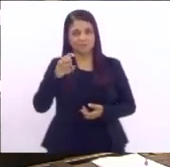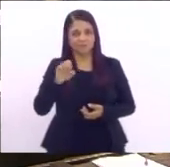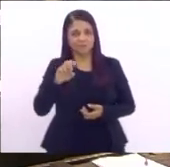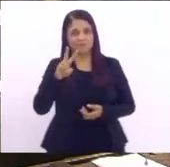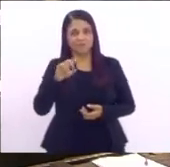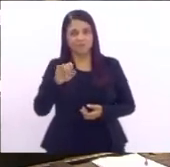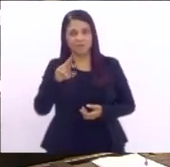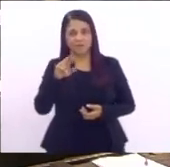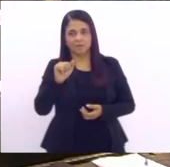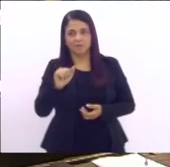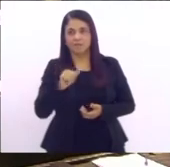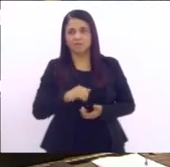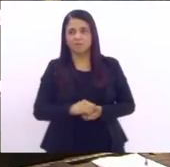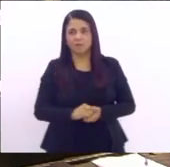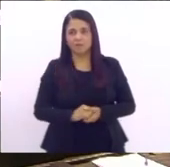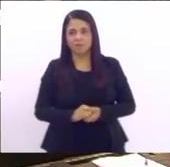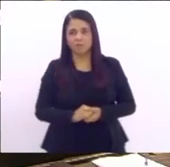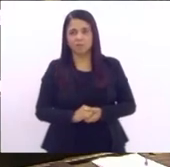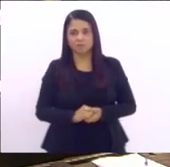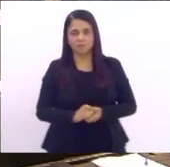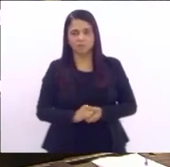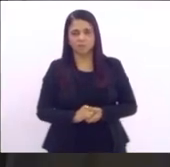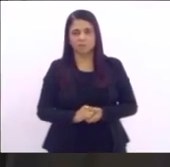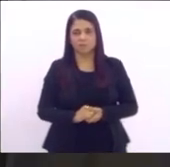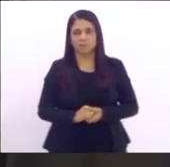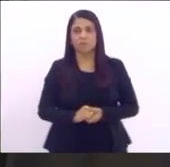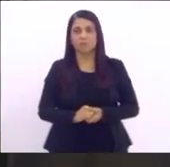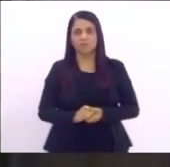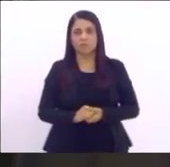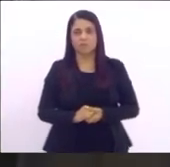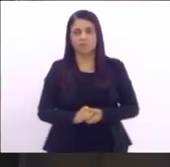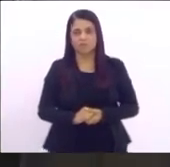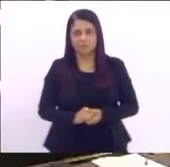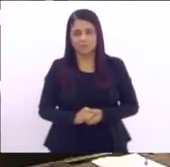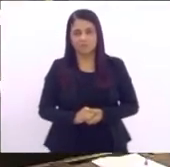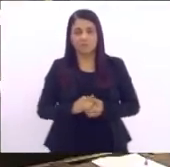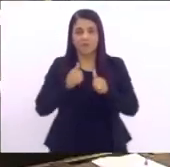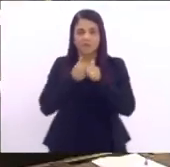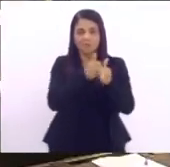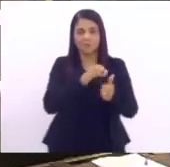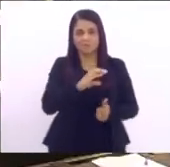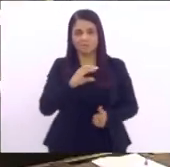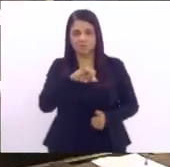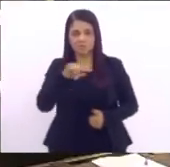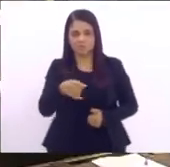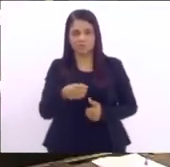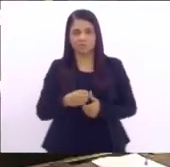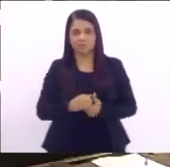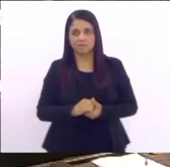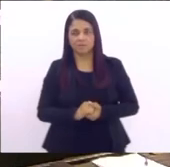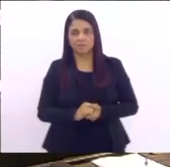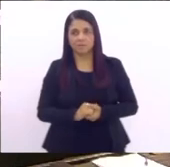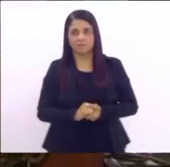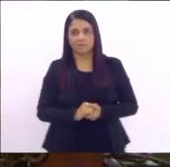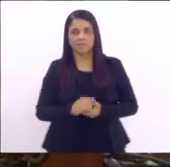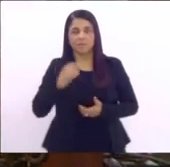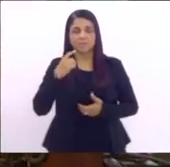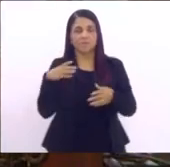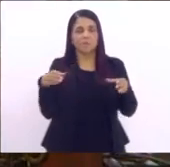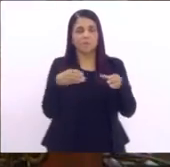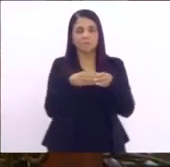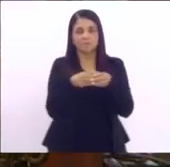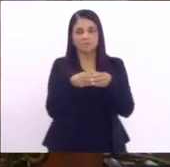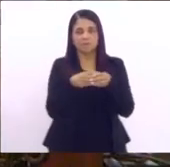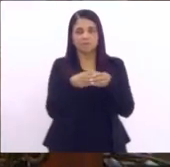Deputado Vitor Júnior. Acompanha a CCJ, presidente. Senhora presidente. Pela comissão de Assuntos Municipais